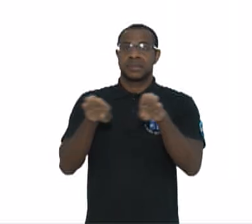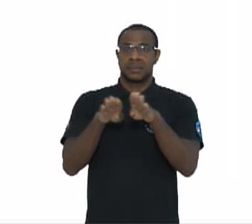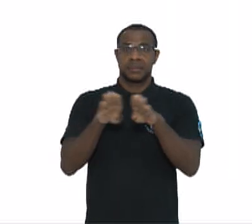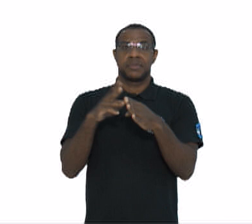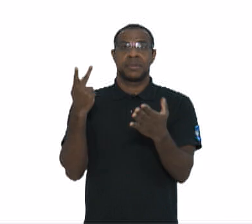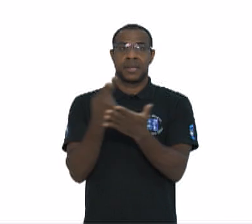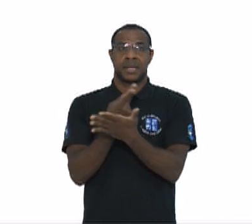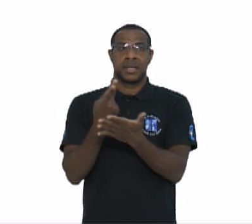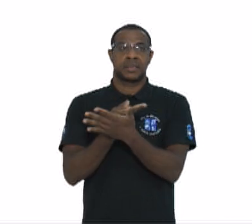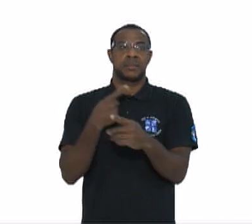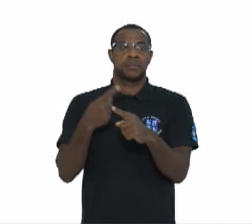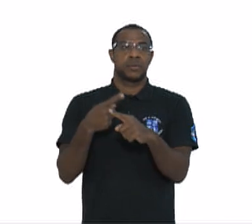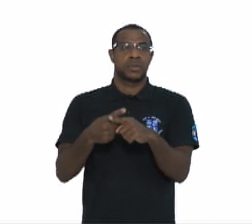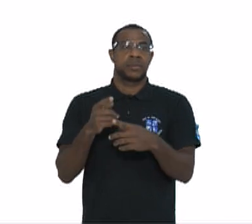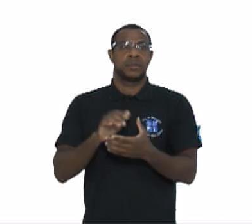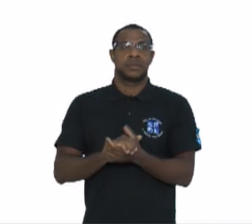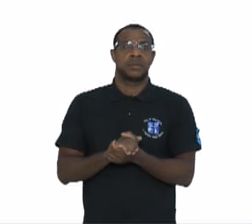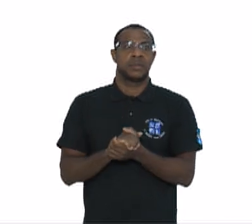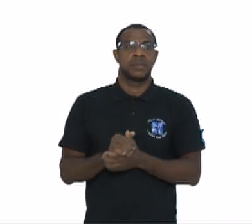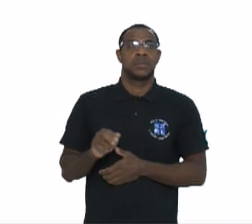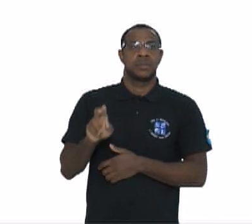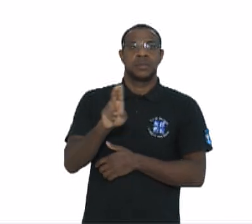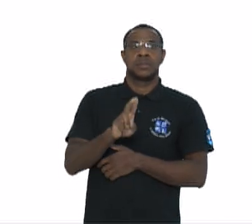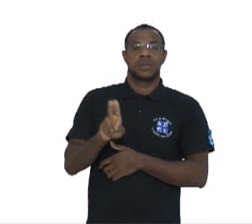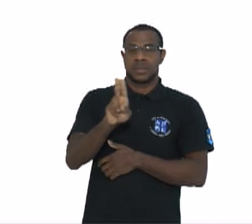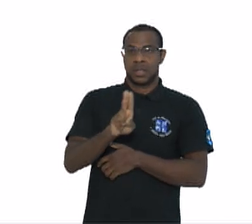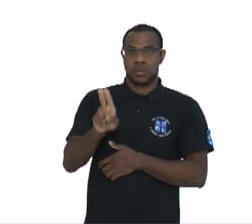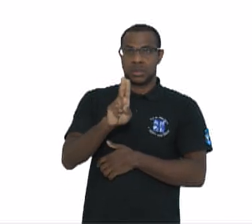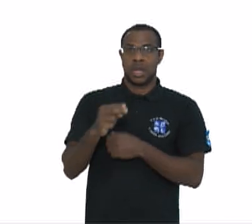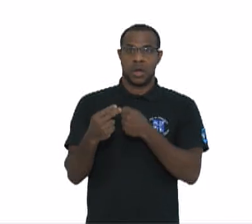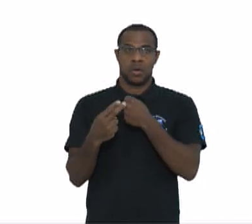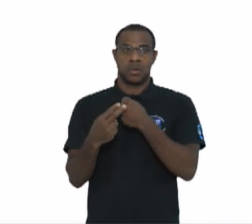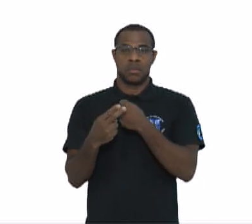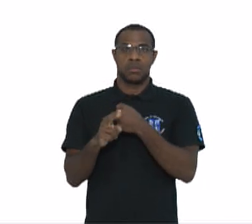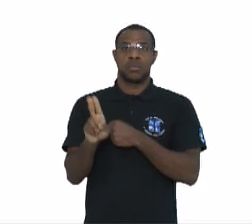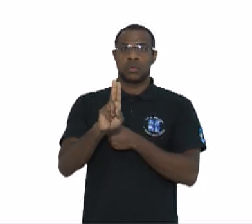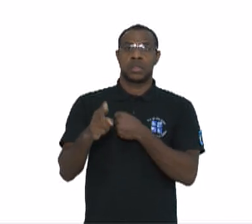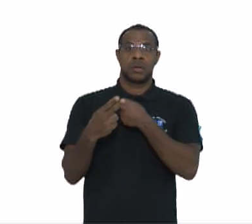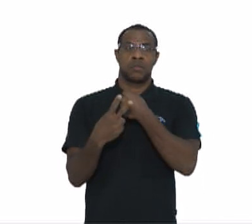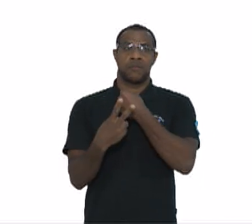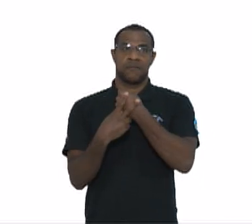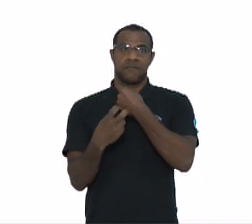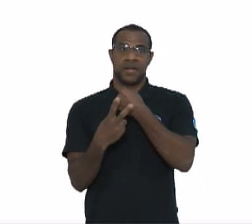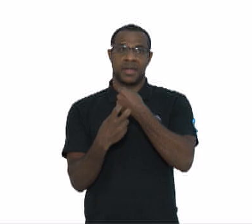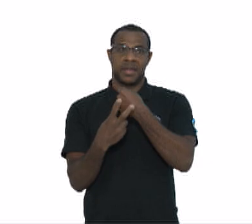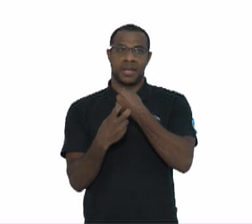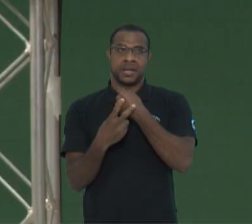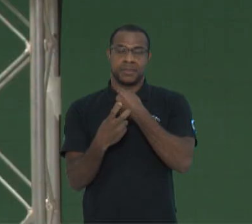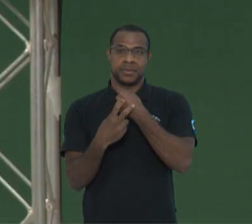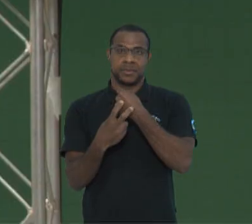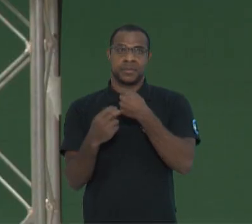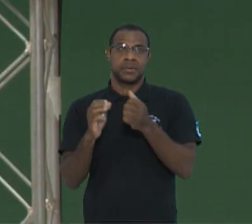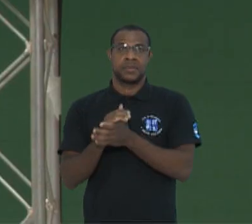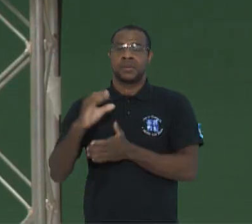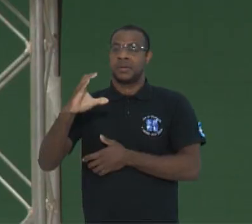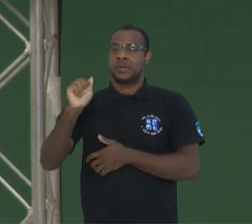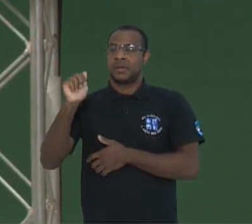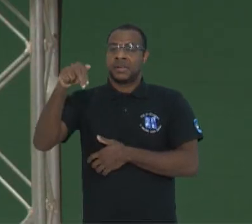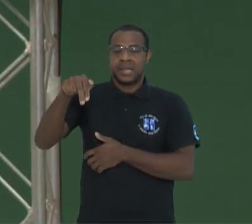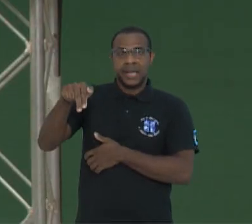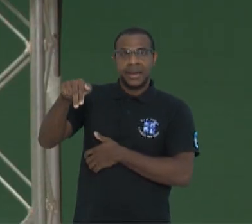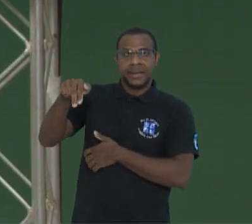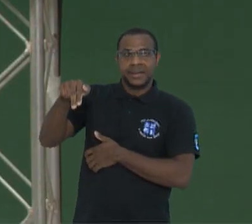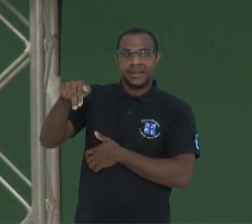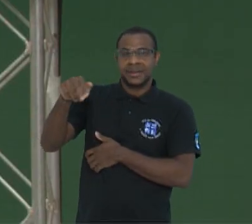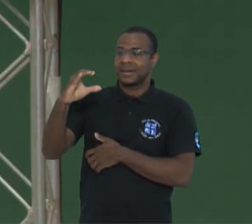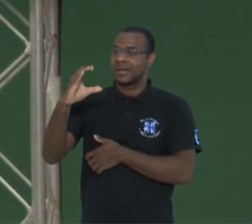Por quê? Porque nós estamos usando o verbo modal can, e lembra que eu falei para vocês que toda